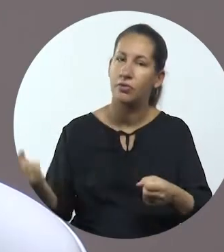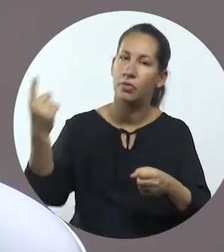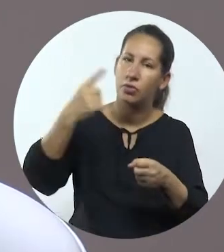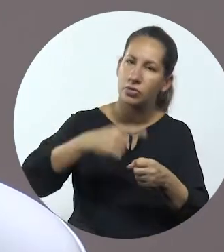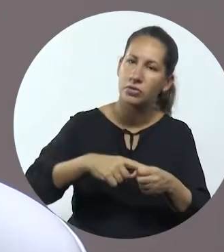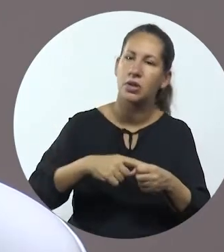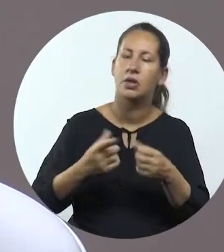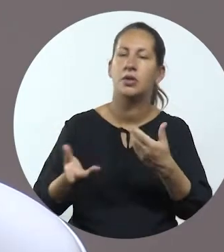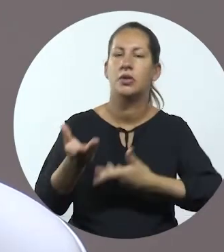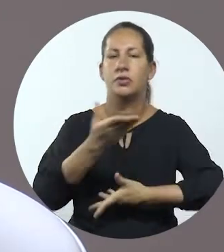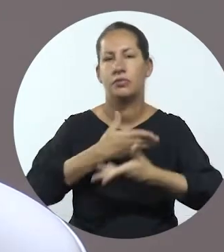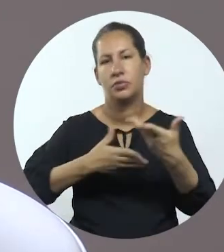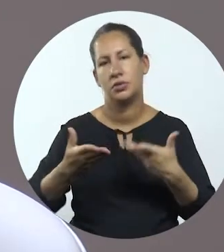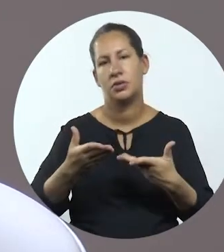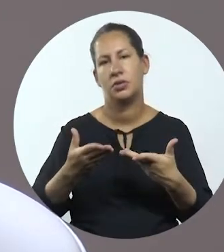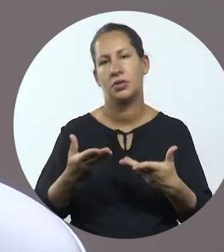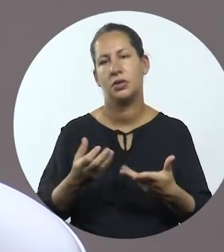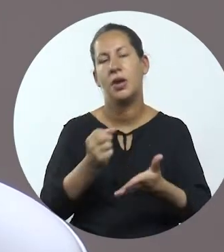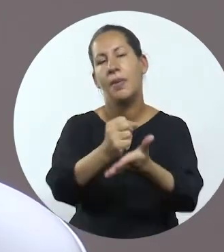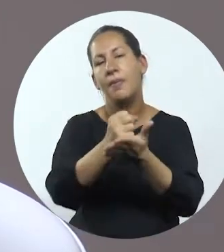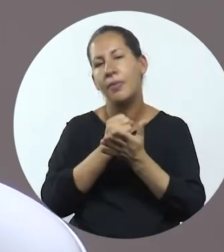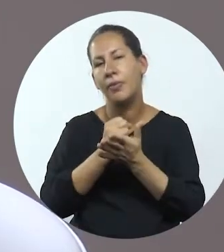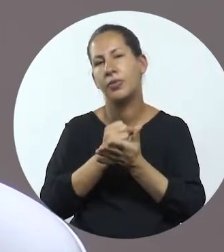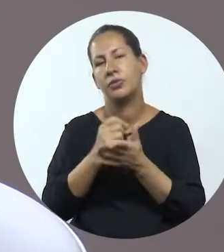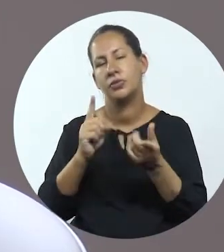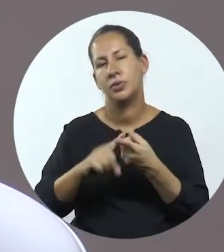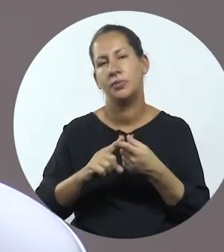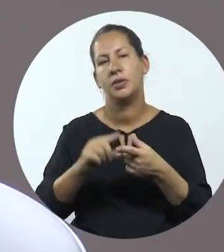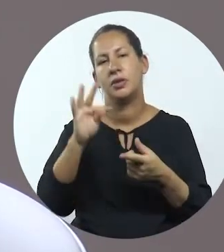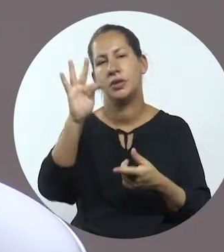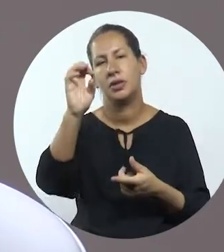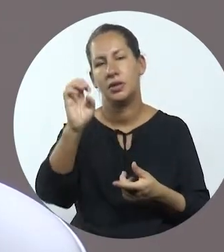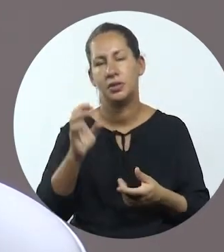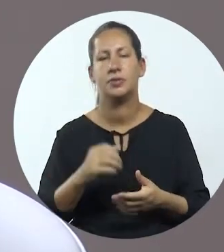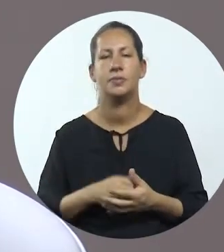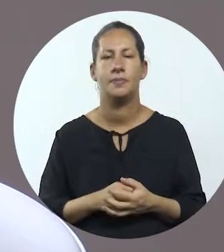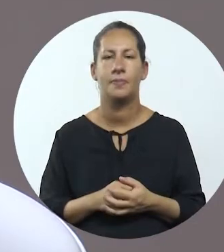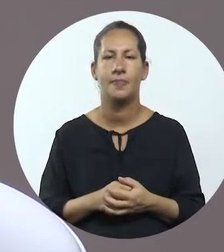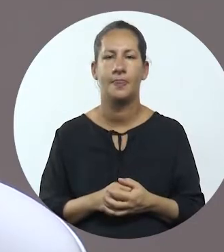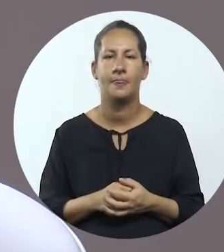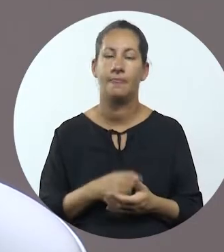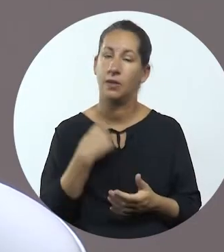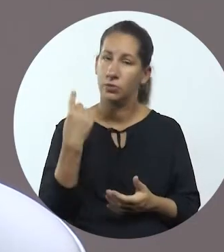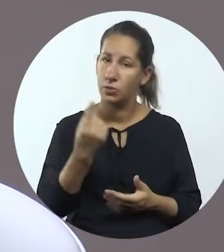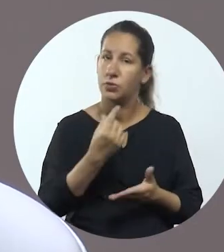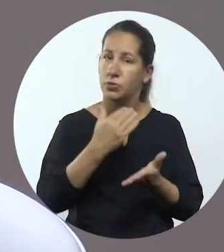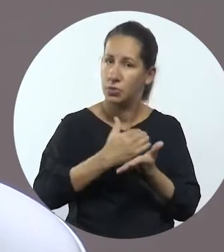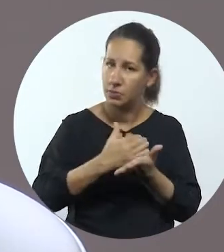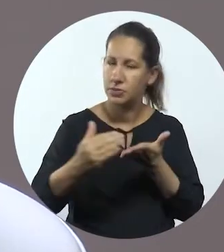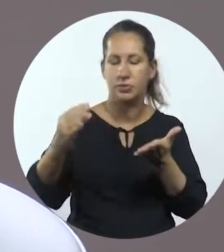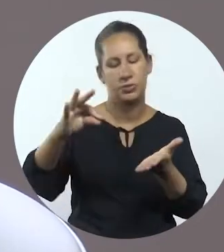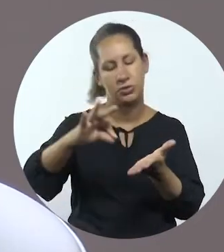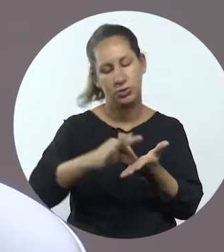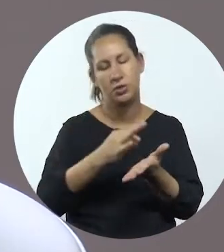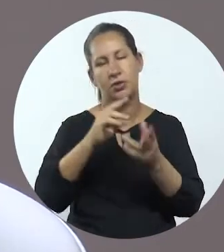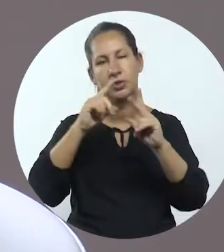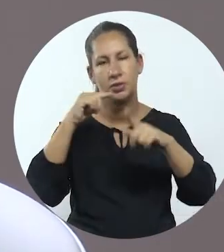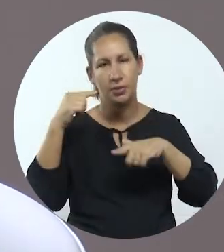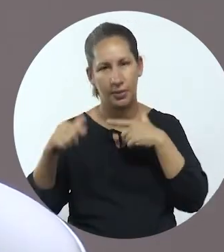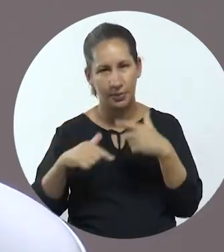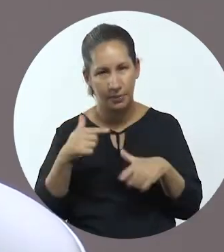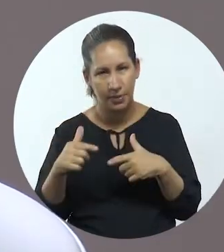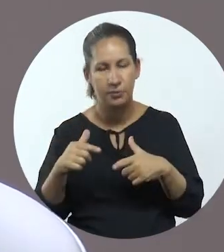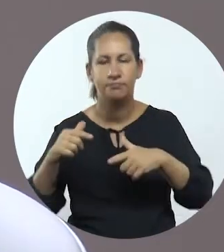também precisam contar com o apoio e o fomento do TRE. Então, nós começamos a registrar esses